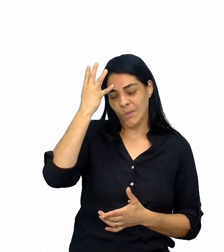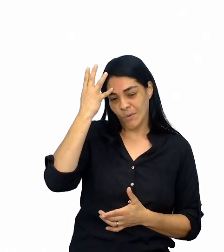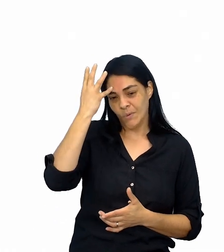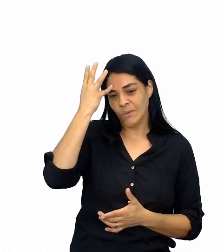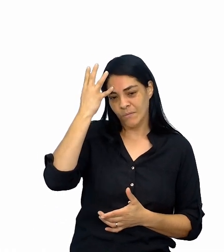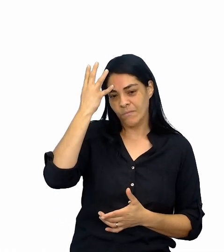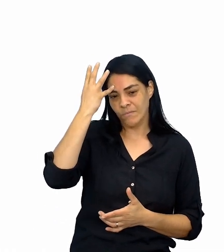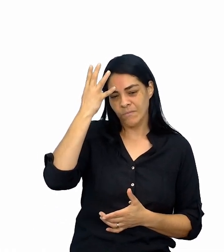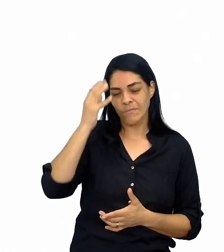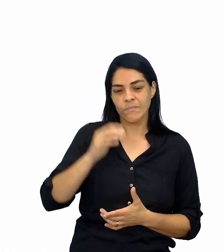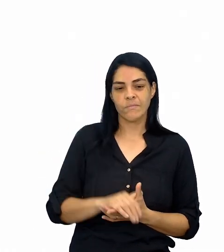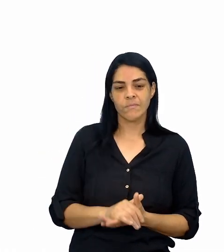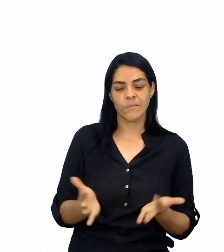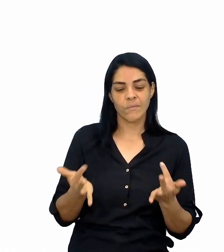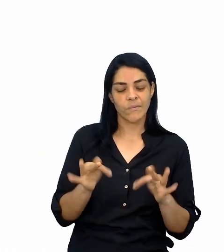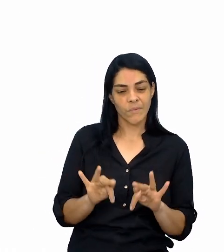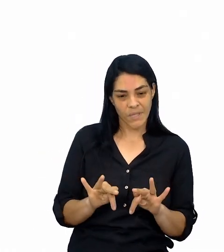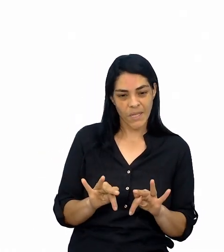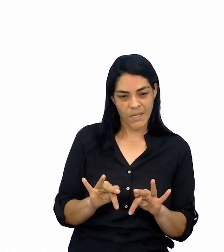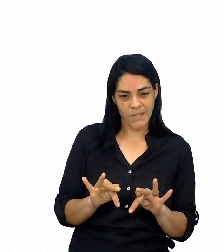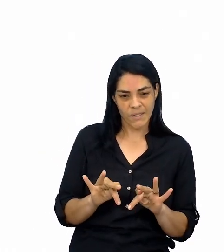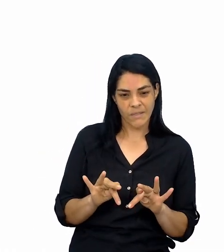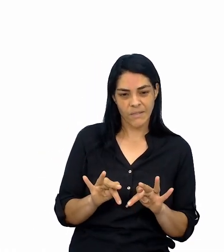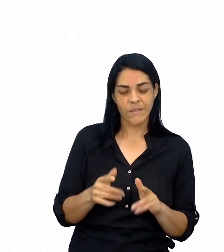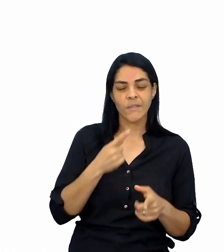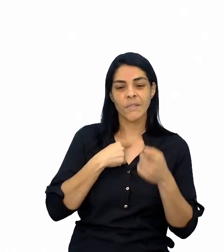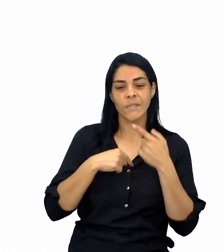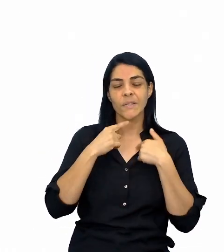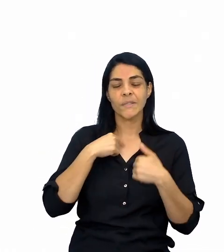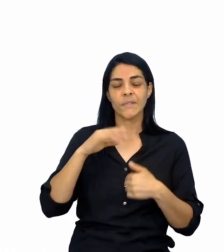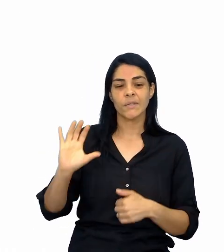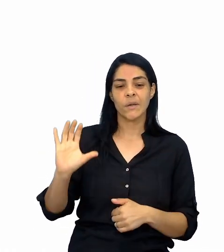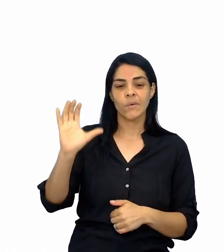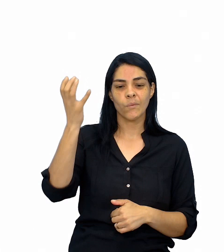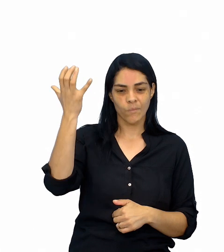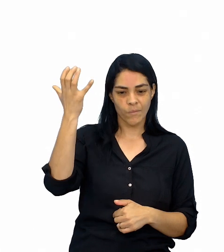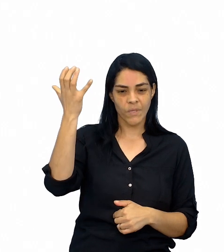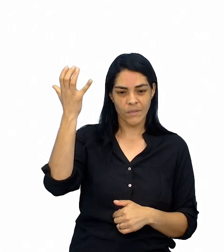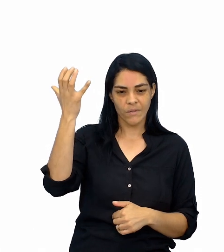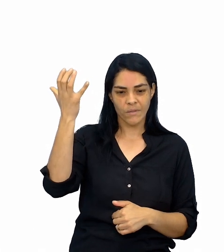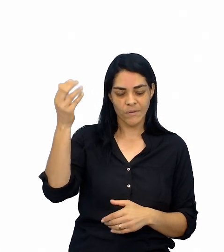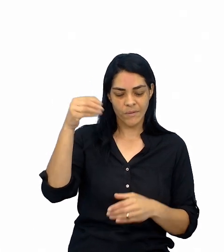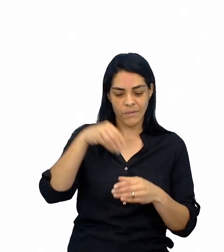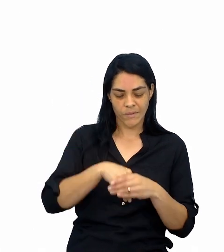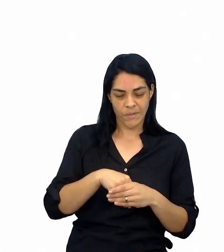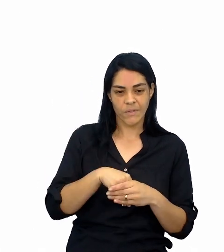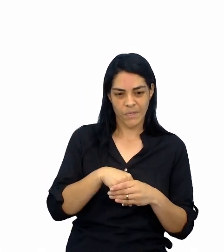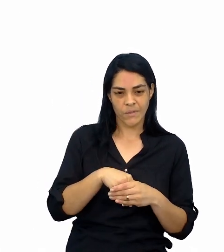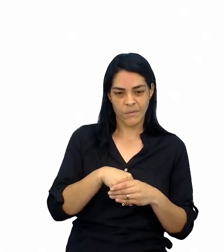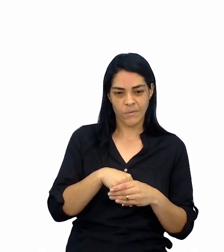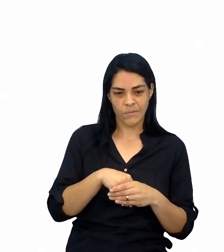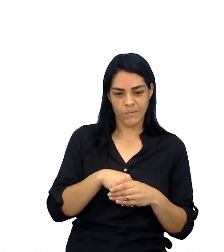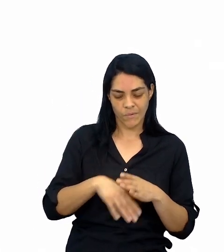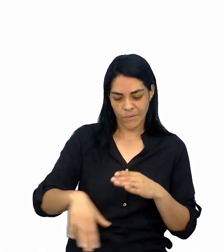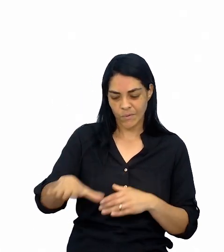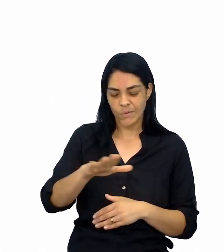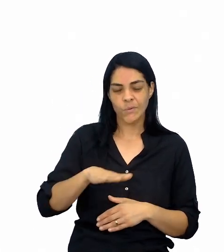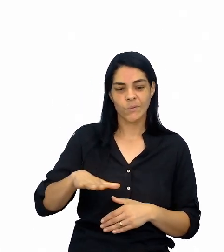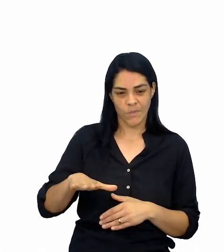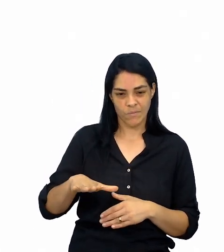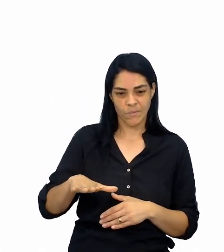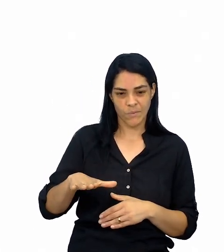resultado das finalidades que se deseja cumprir dentro de um determinado campo de